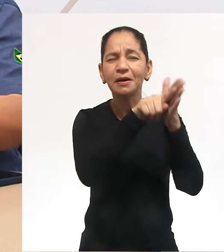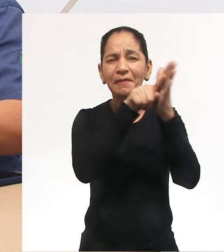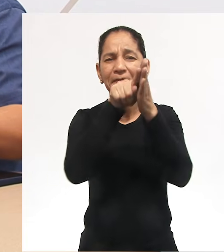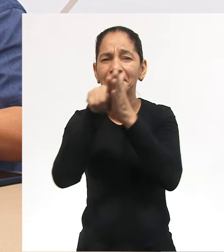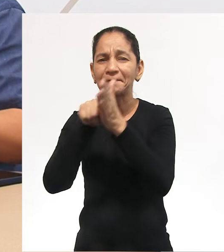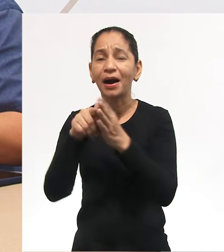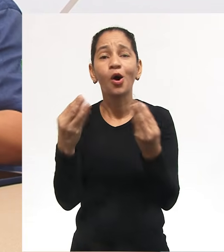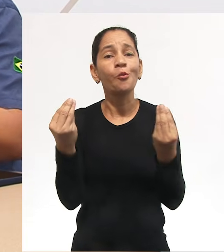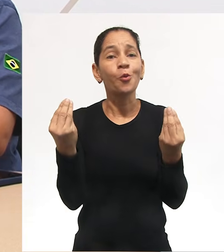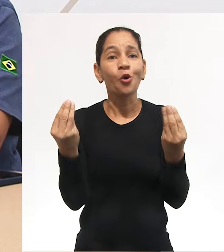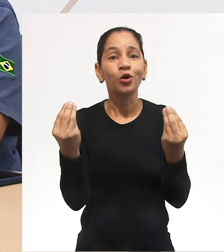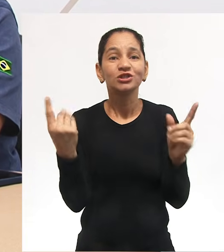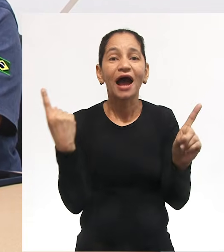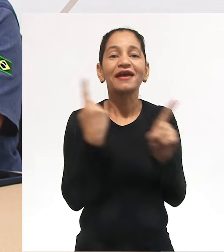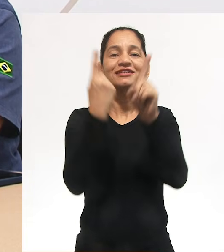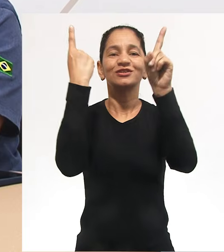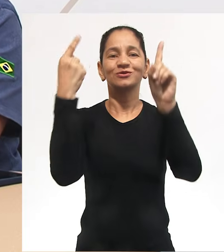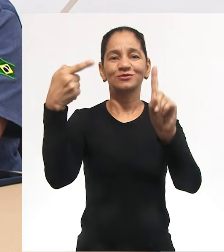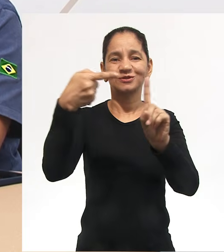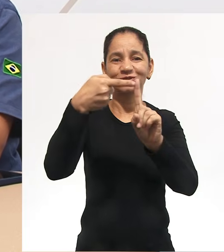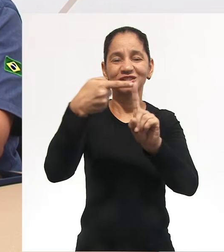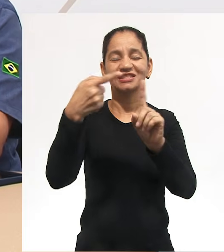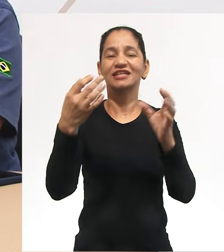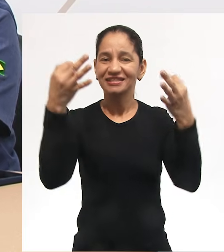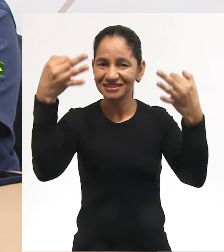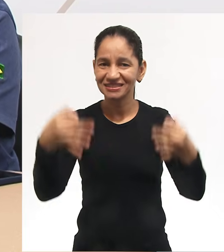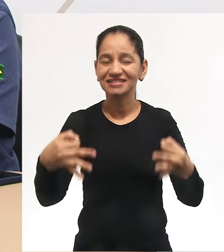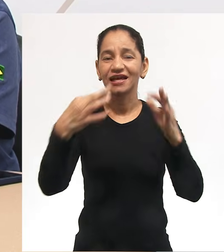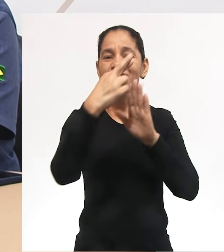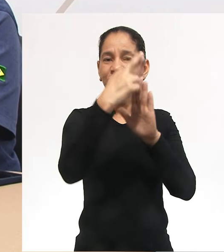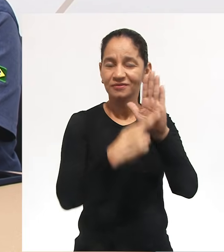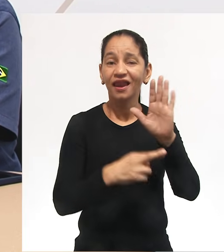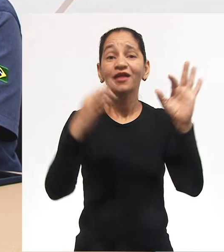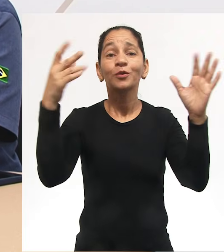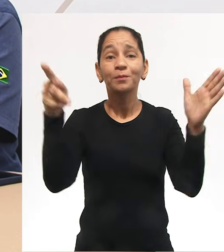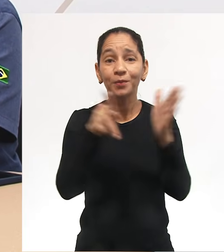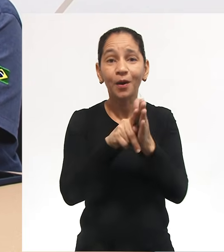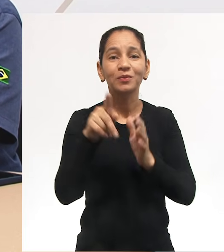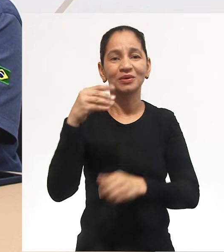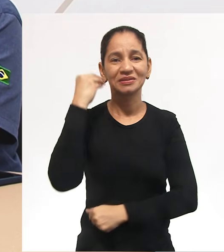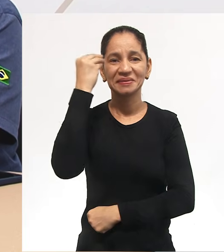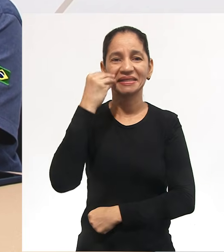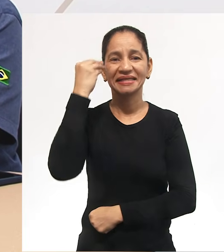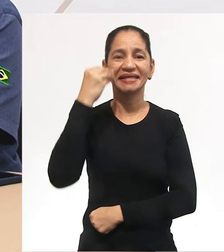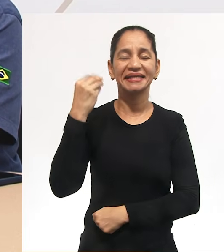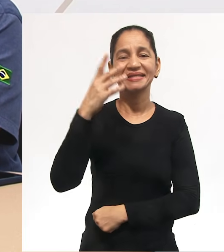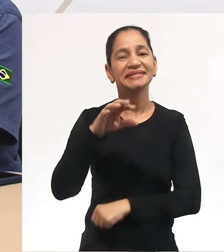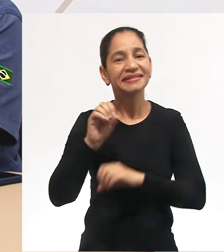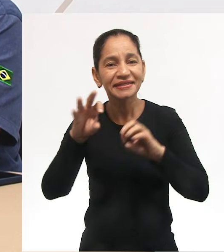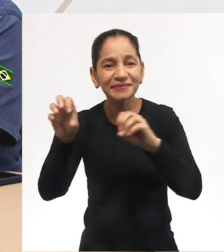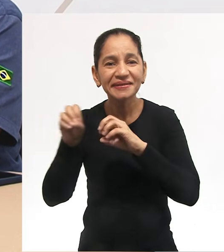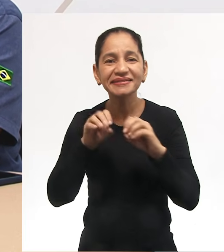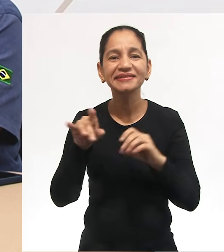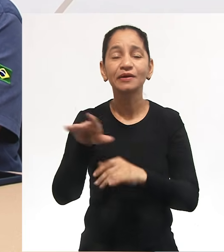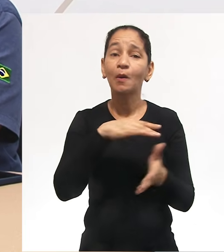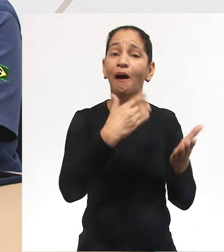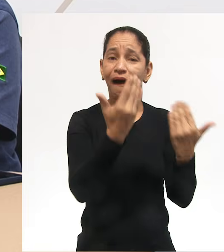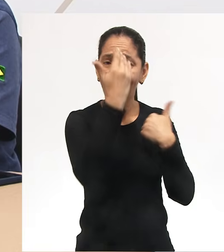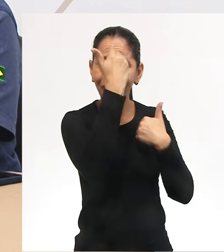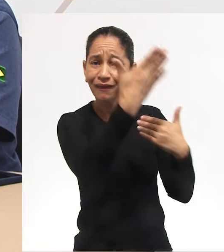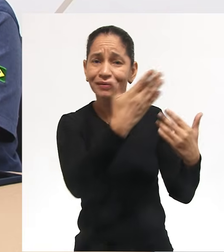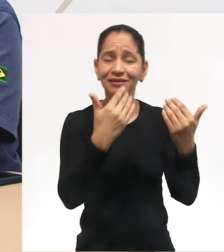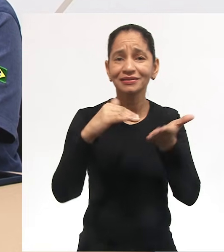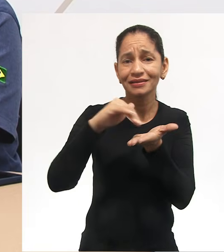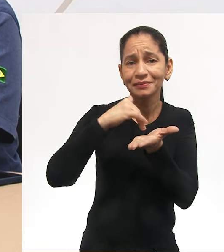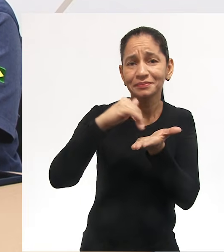pesquisando, vendo como que ia fazer e tal, até que chegou, né, nessa formatação, né, do relato de experiência. E aí eu quero agradecer,